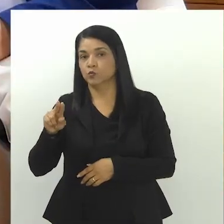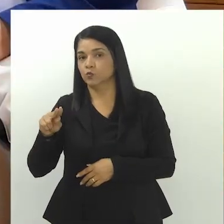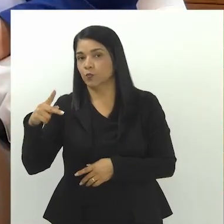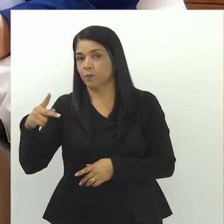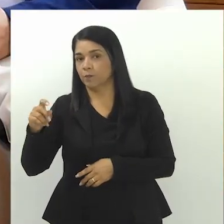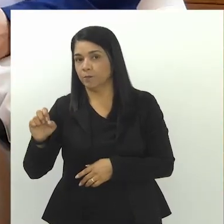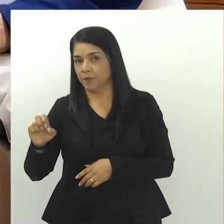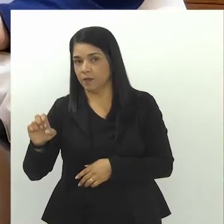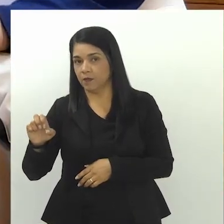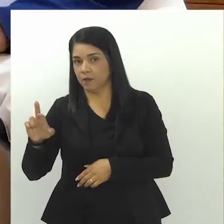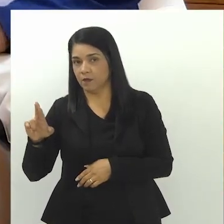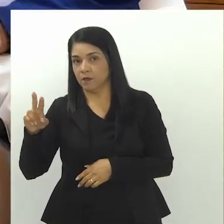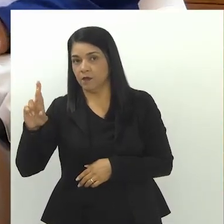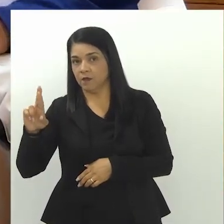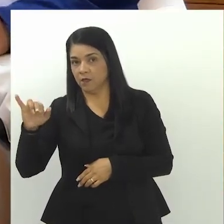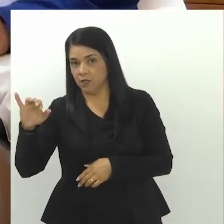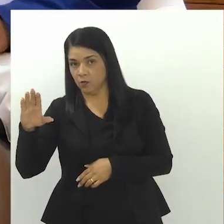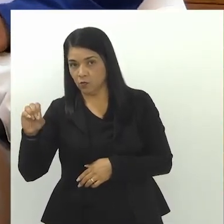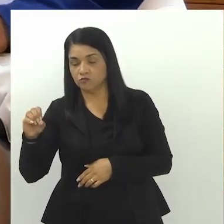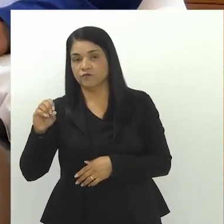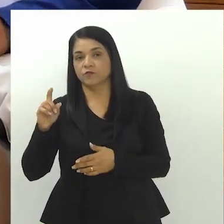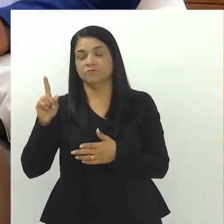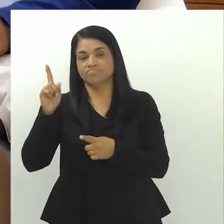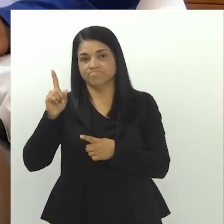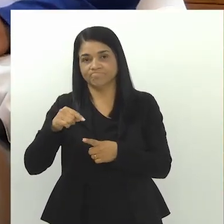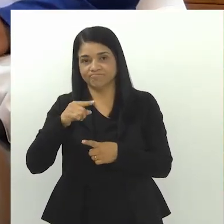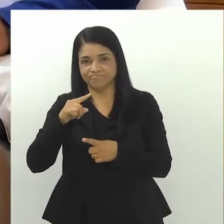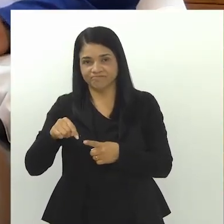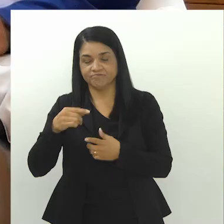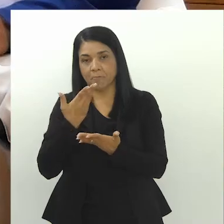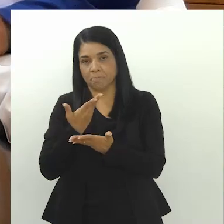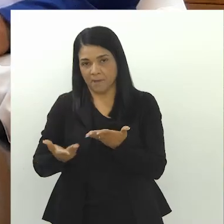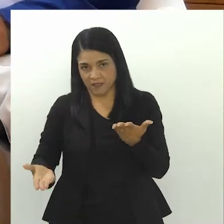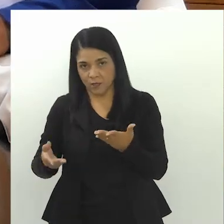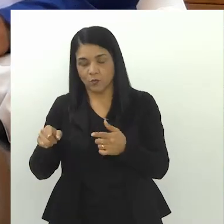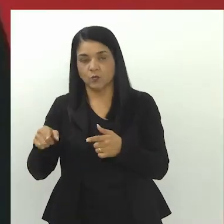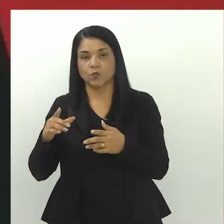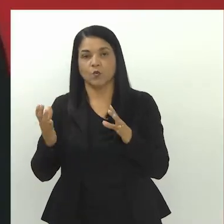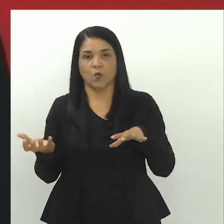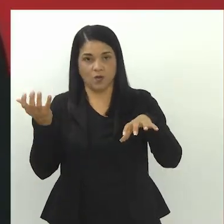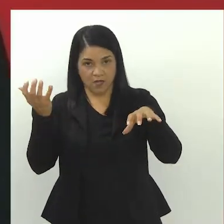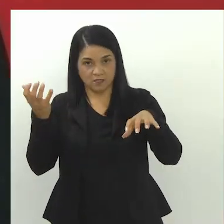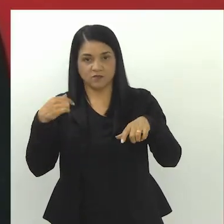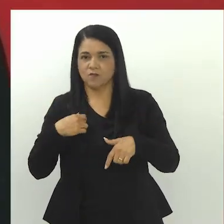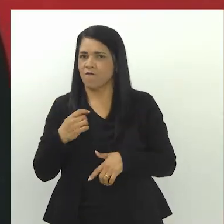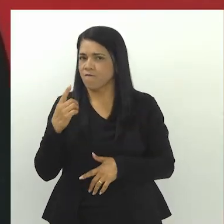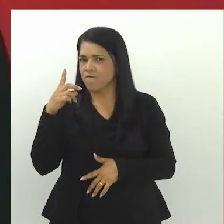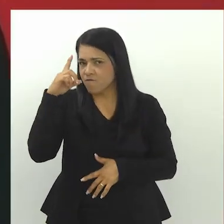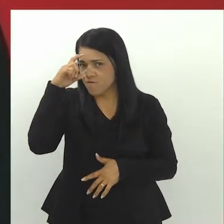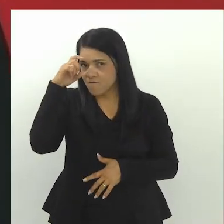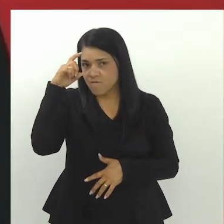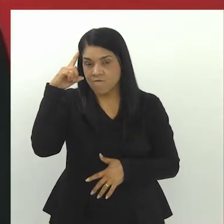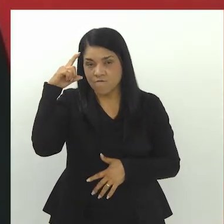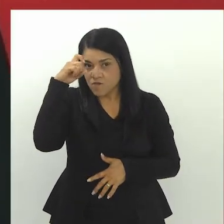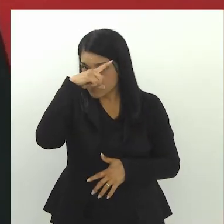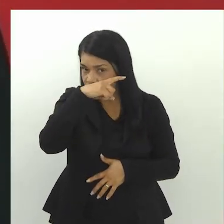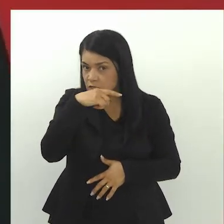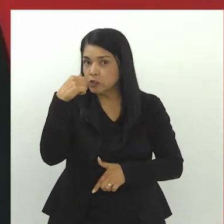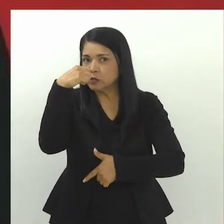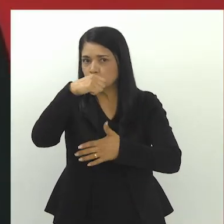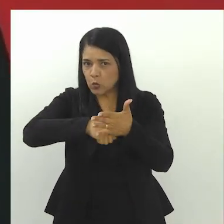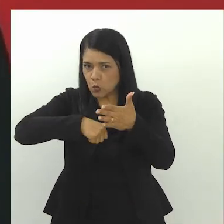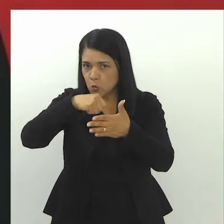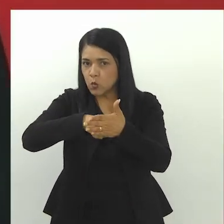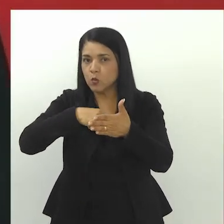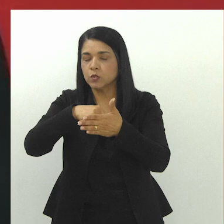super ricos foi derrotado no plenário do Congresso Nacional. Então, não é uma luta fácil, né? Ela